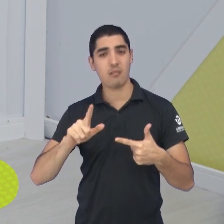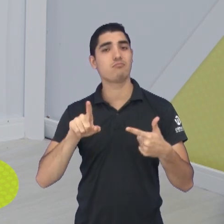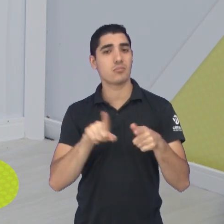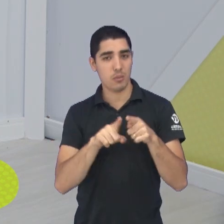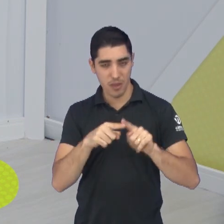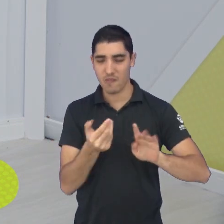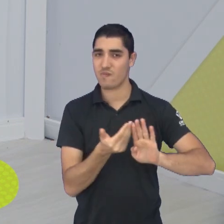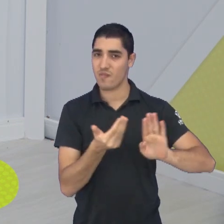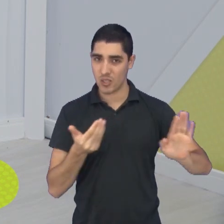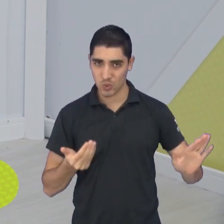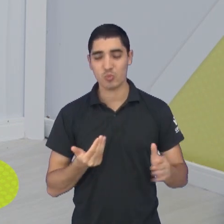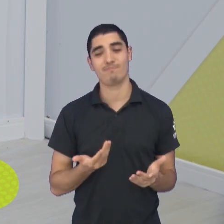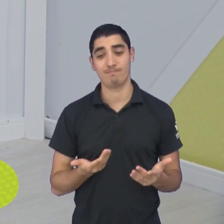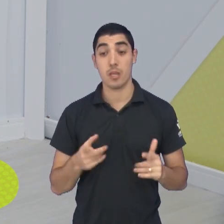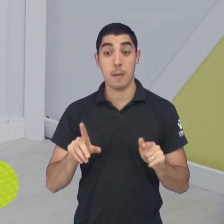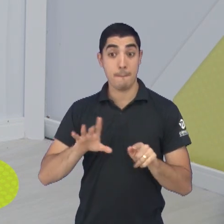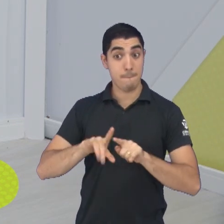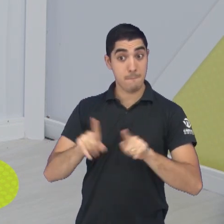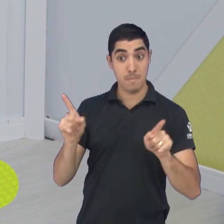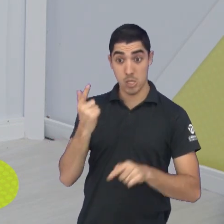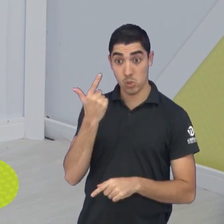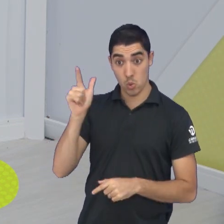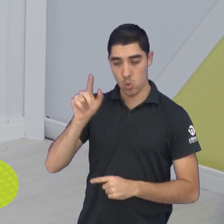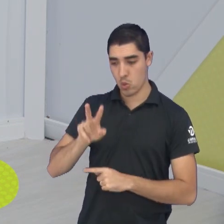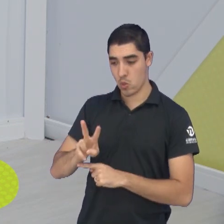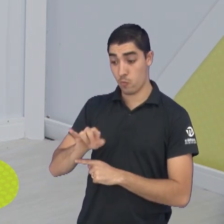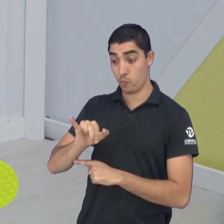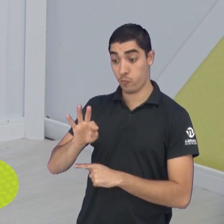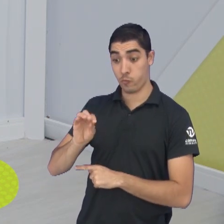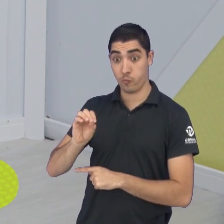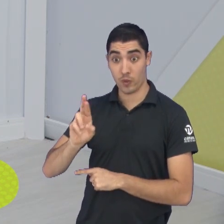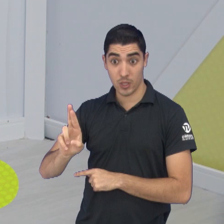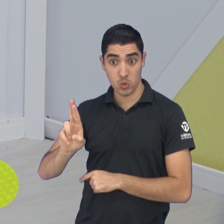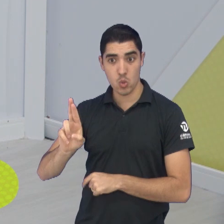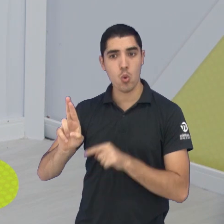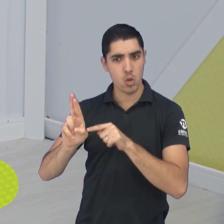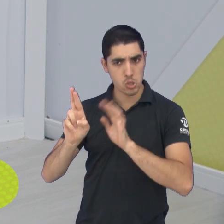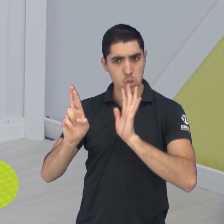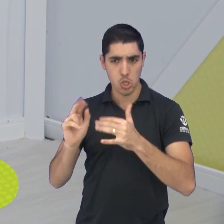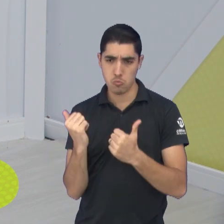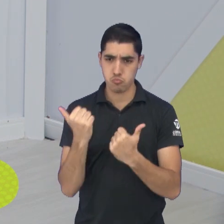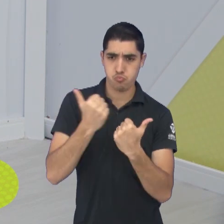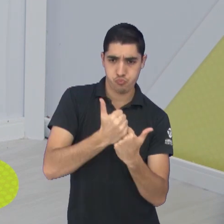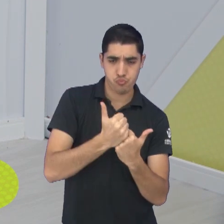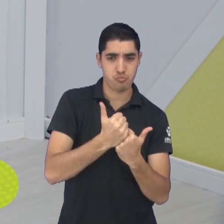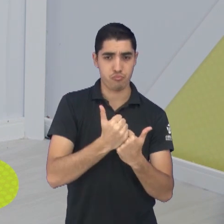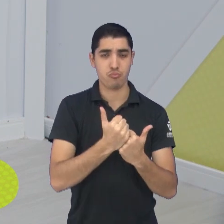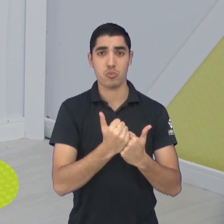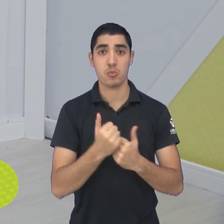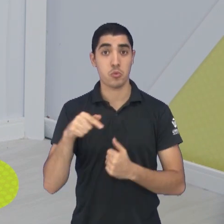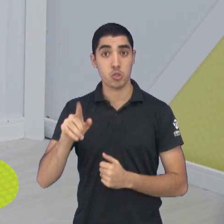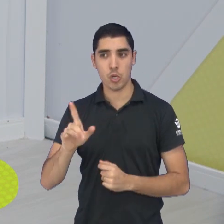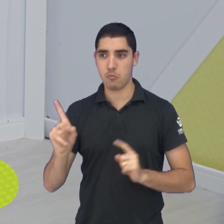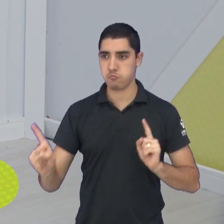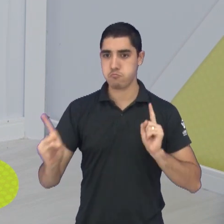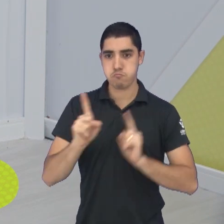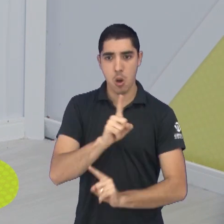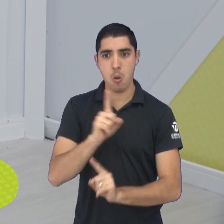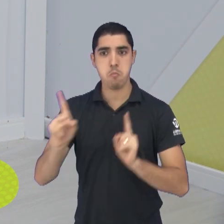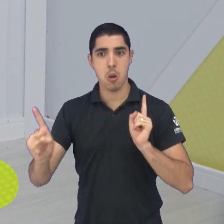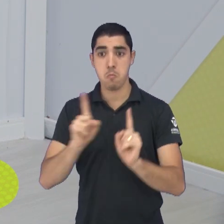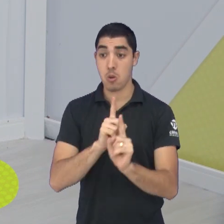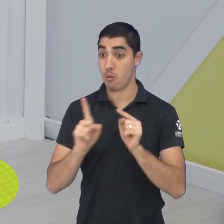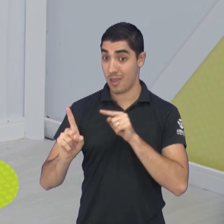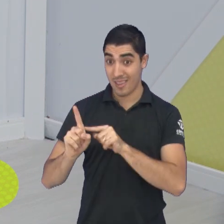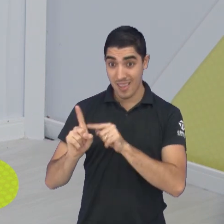falta. Em compensação, o Vitão entrou substituindo ali os dois, tanto o Leal quanto o Carbonari, isso no rodízio da equipe, e ele foi muito